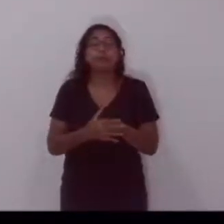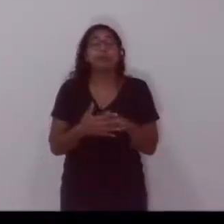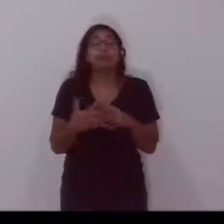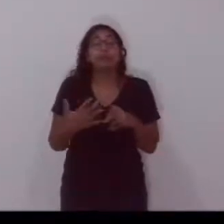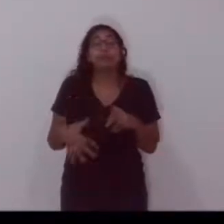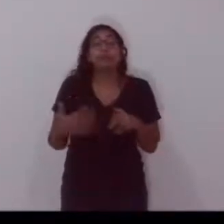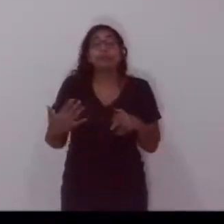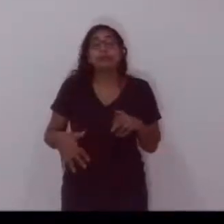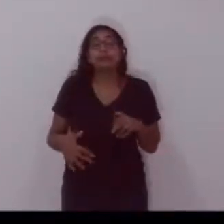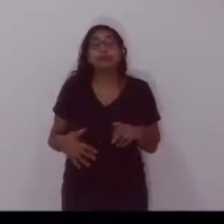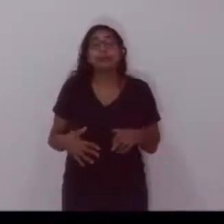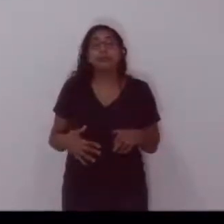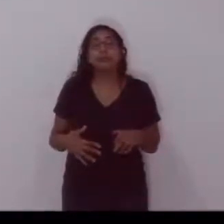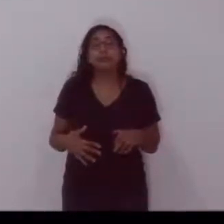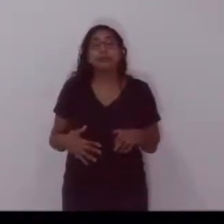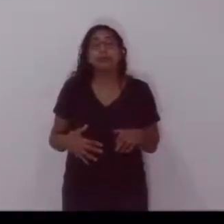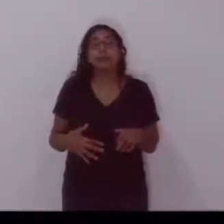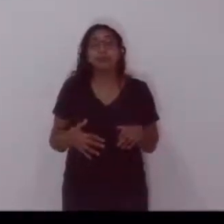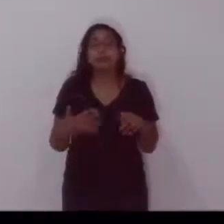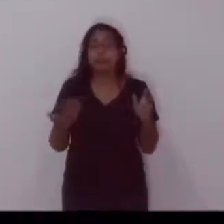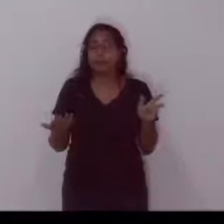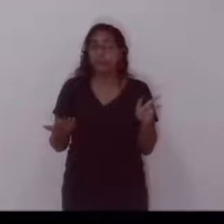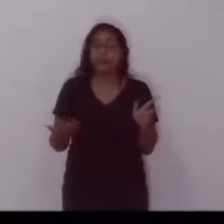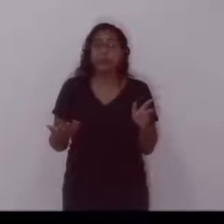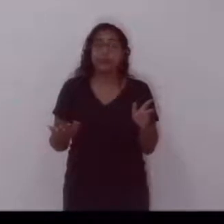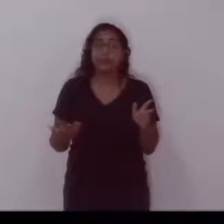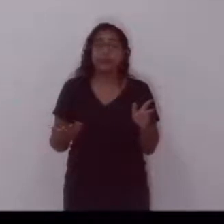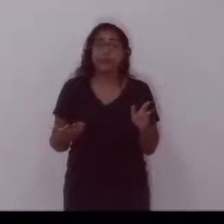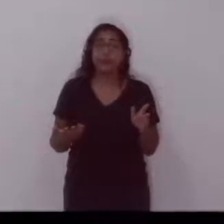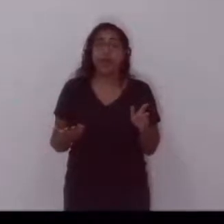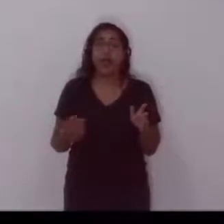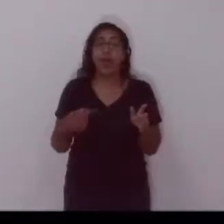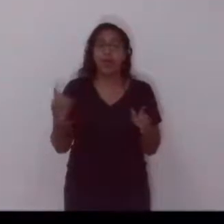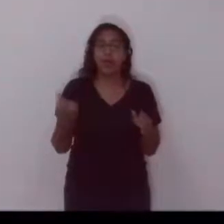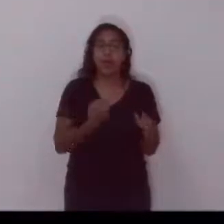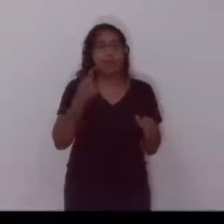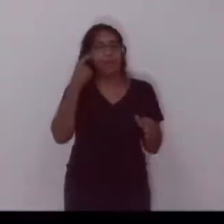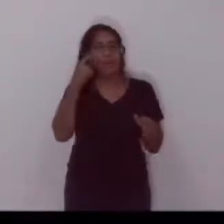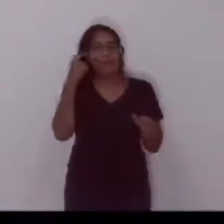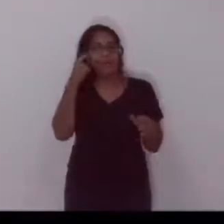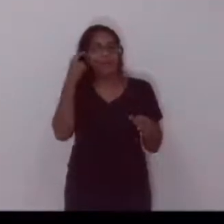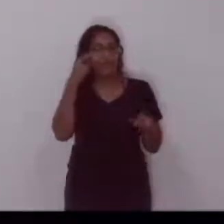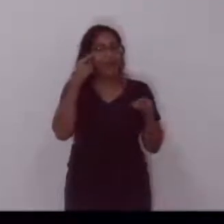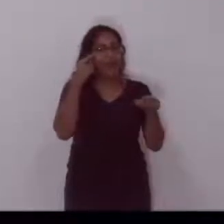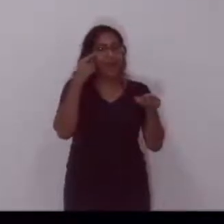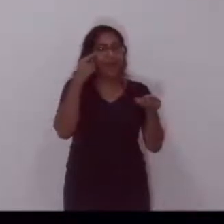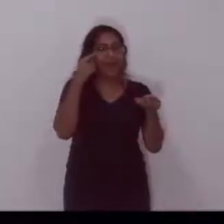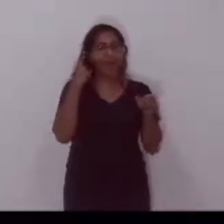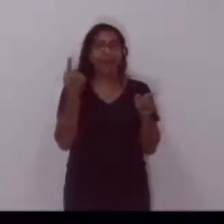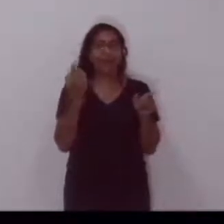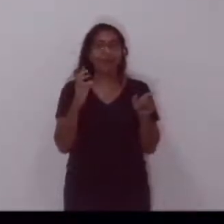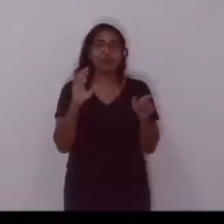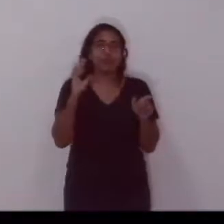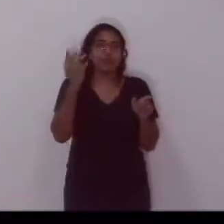eu não gosto de usar essa palavra, porque quando a gente fica na torcida, a torcida ela é só